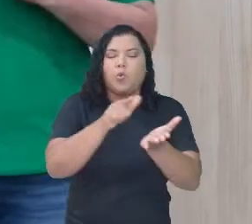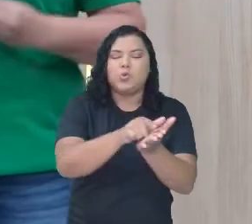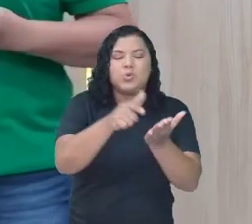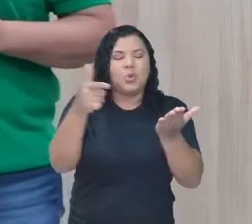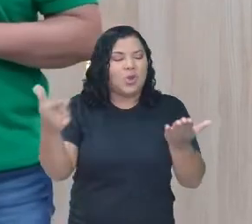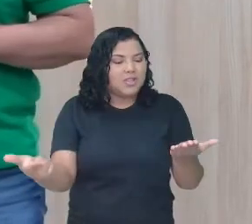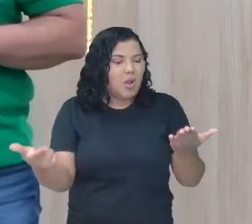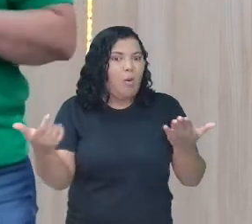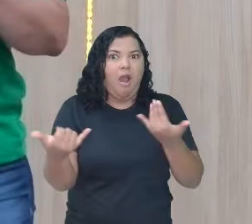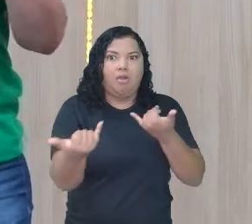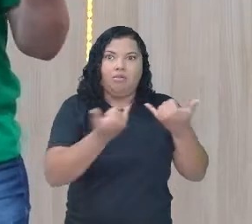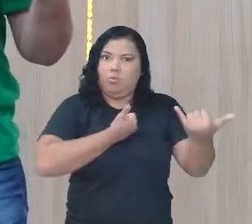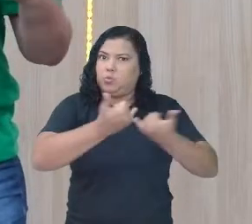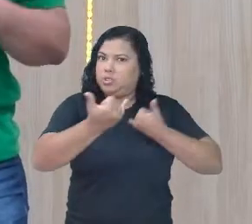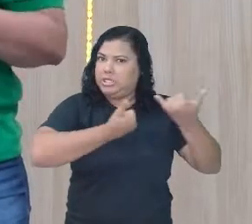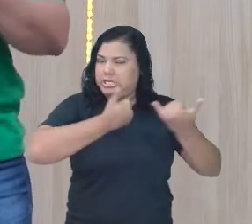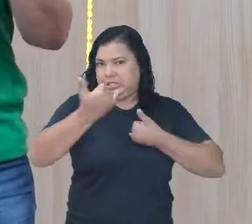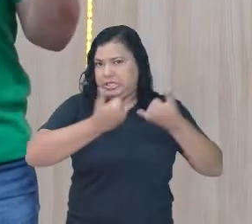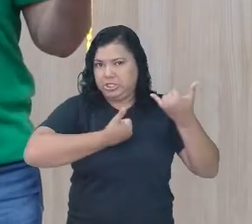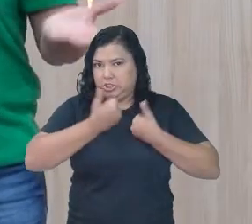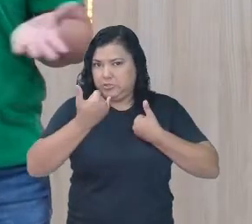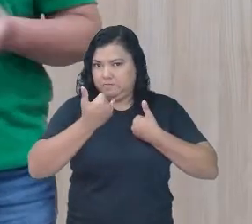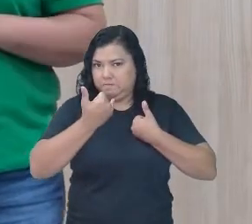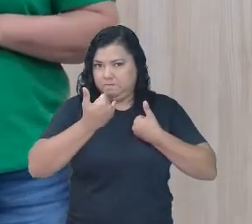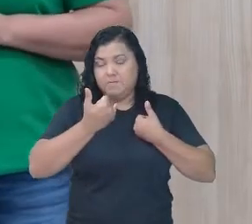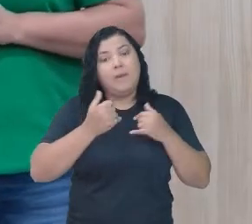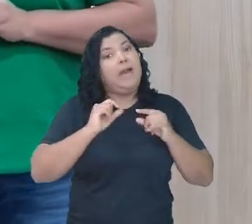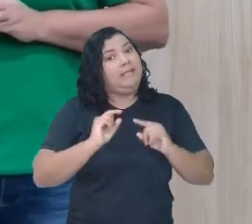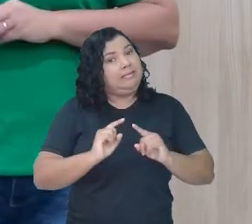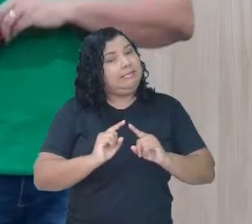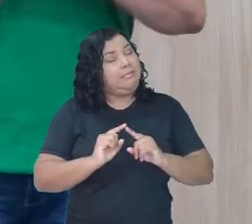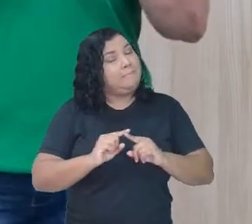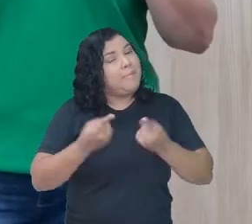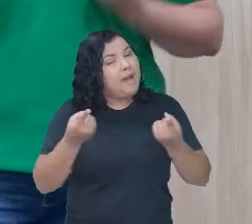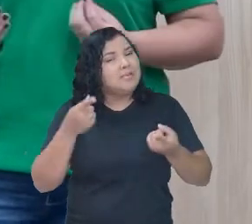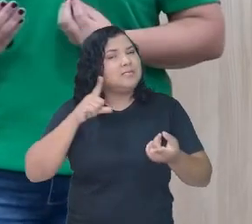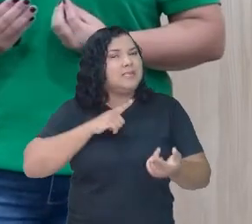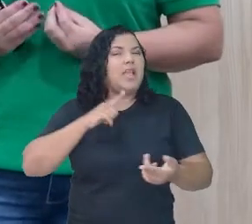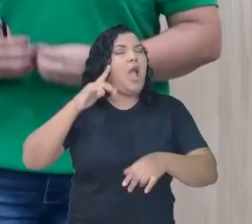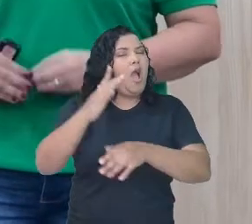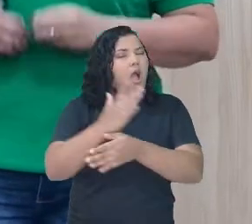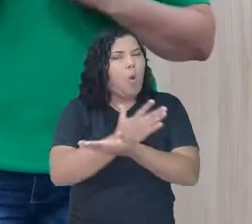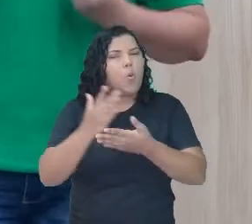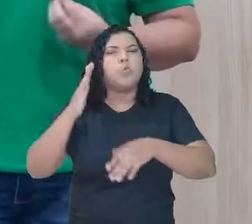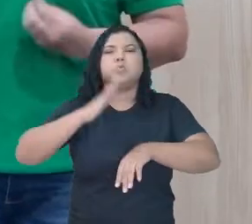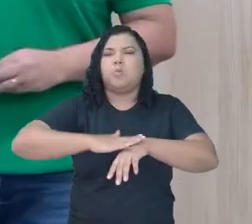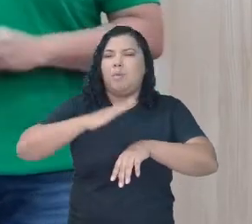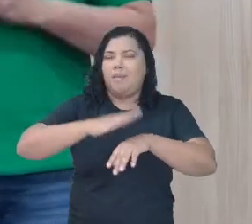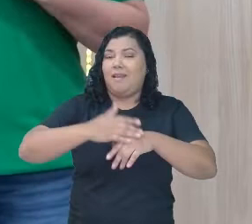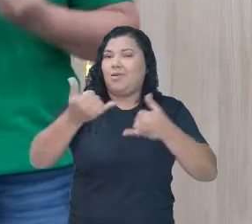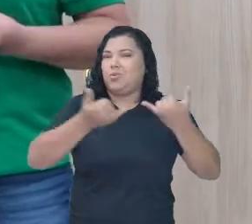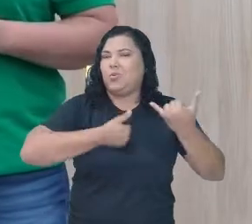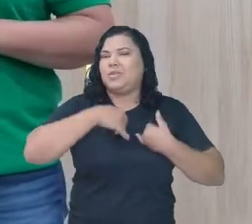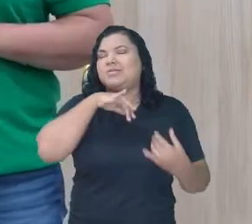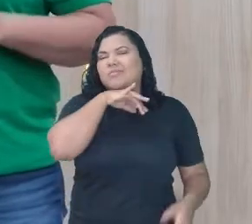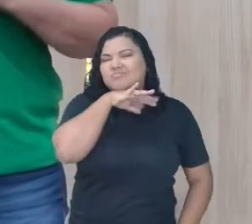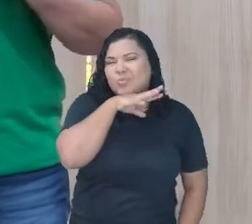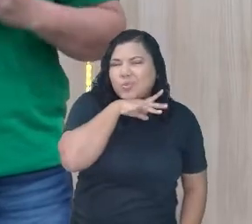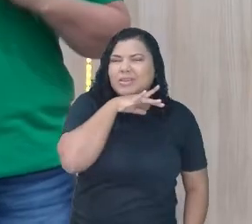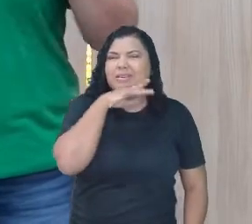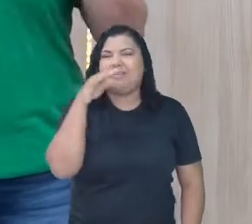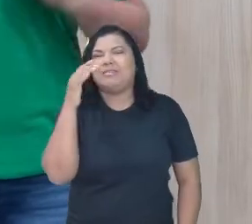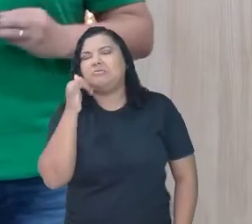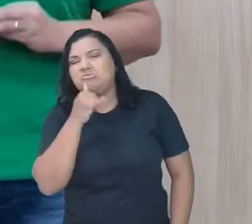jornal traz notícias, às vezes notícias tristes, não é? Mas também traz alguma informação